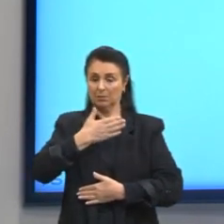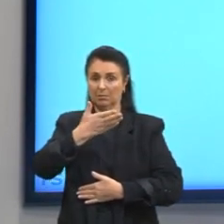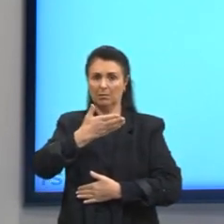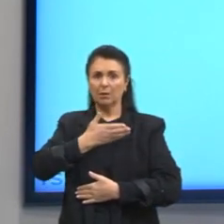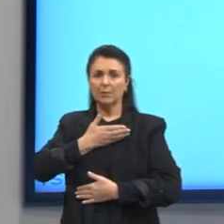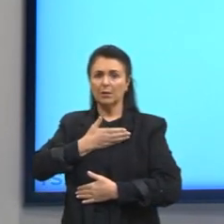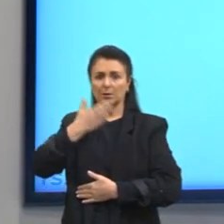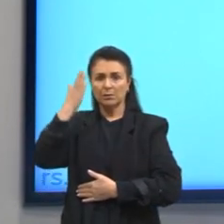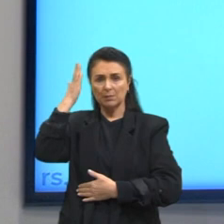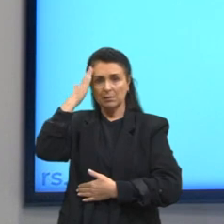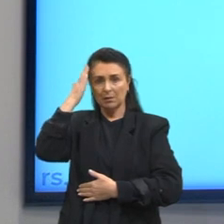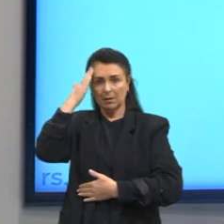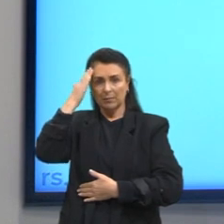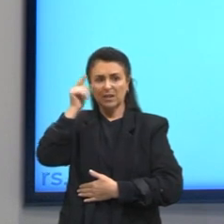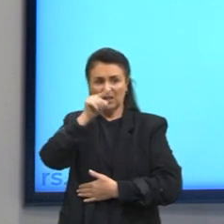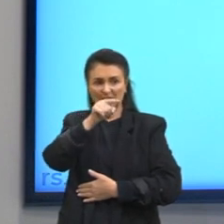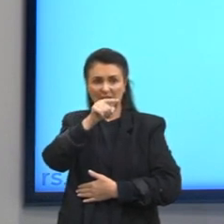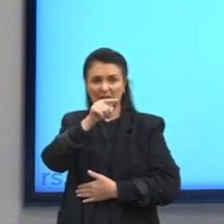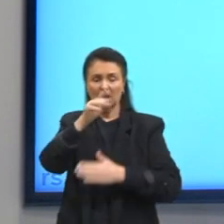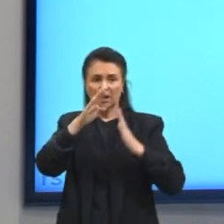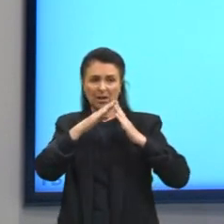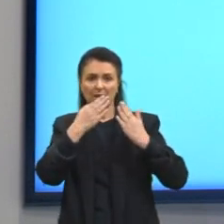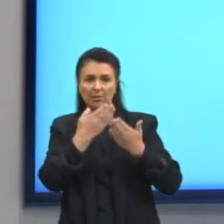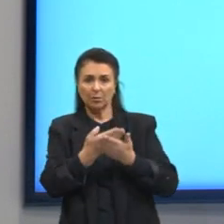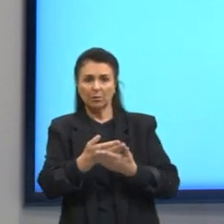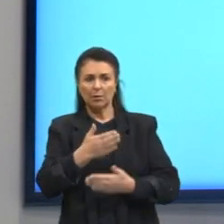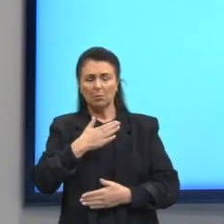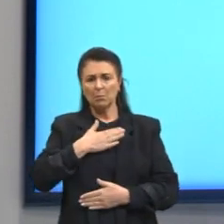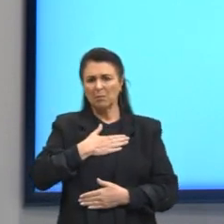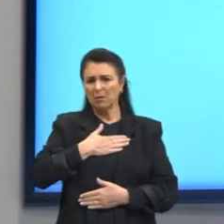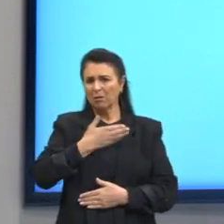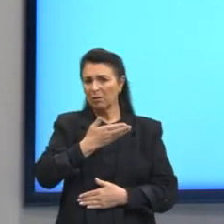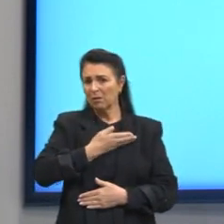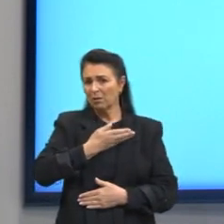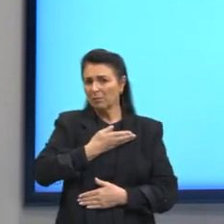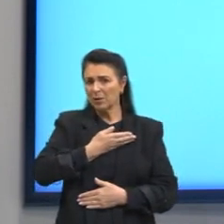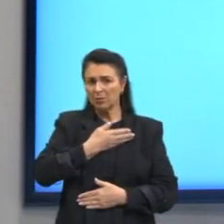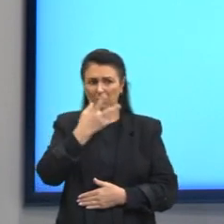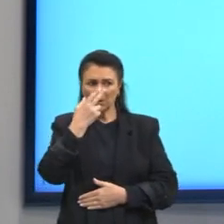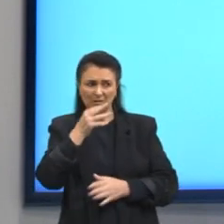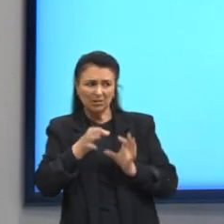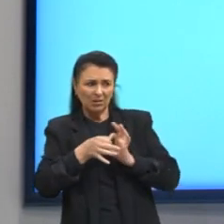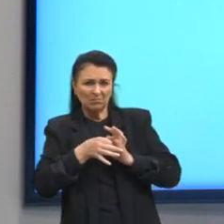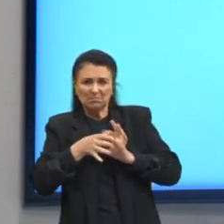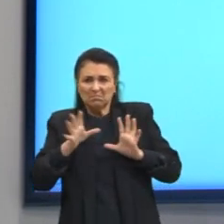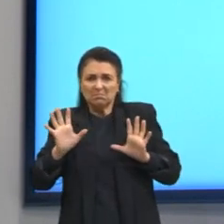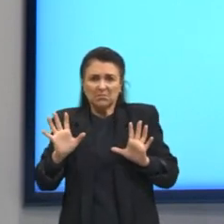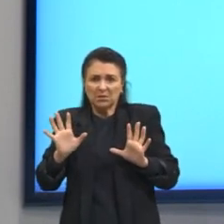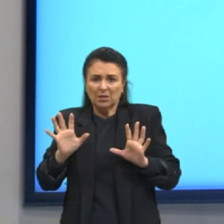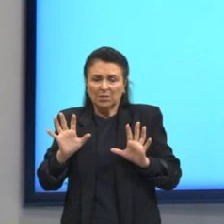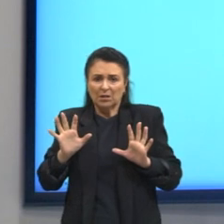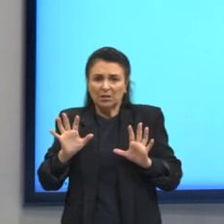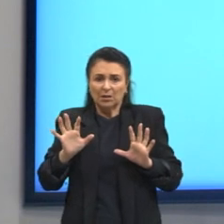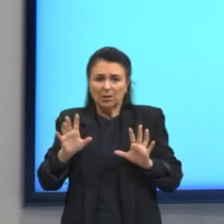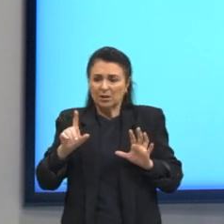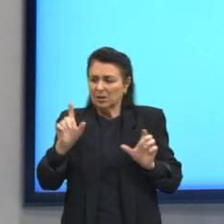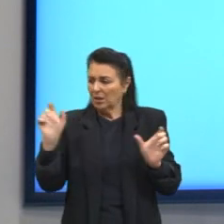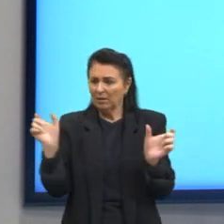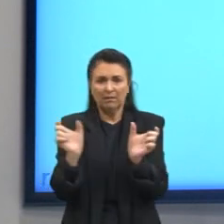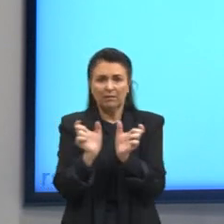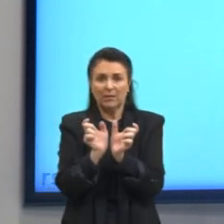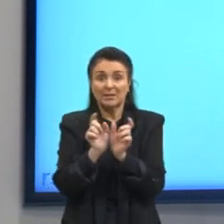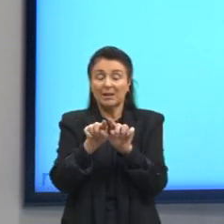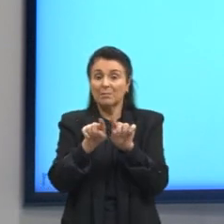soube que ele está na escola né sim meu amigo ali parece solto disconexo do resto da oração